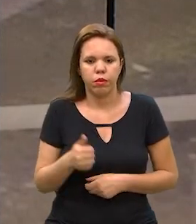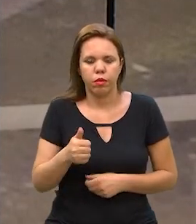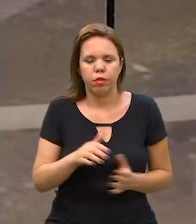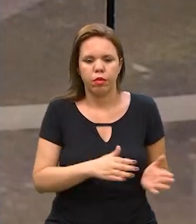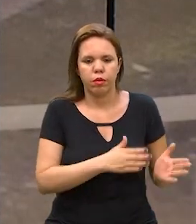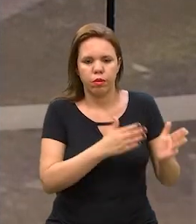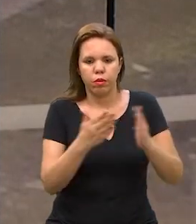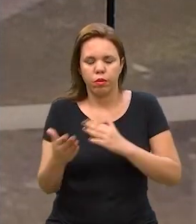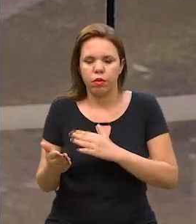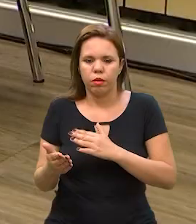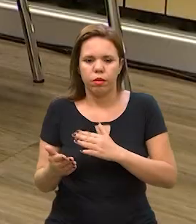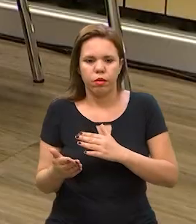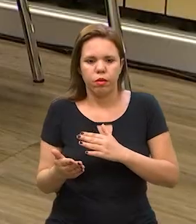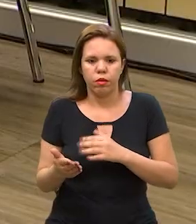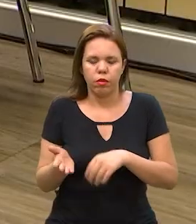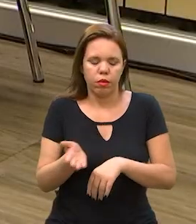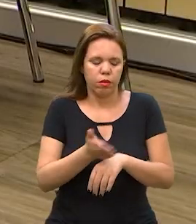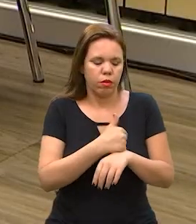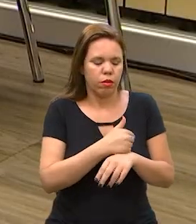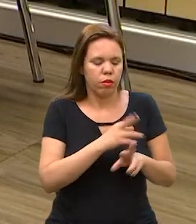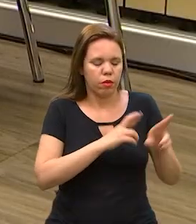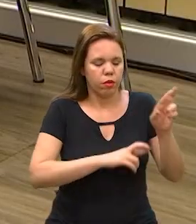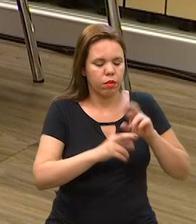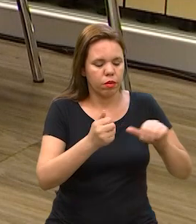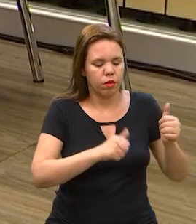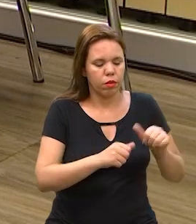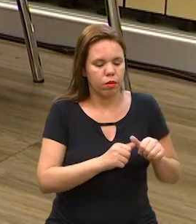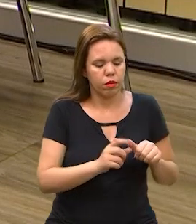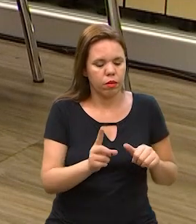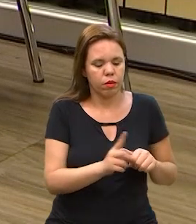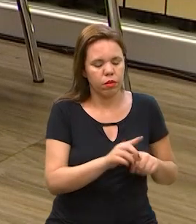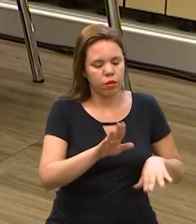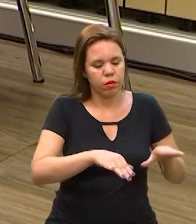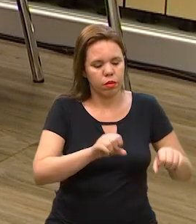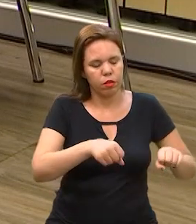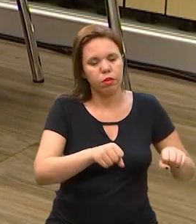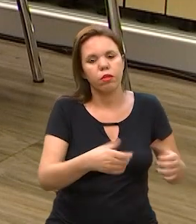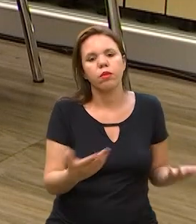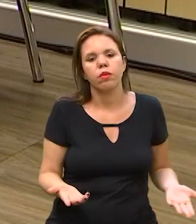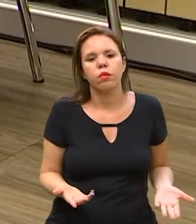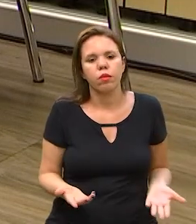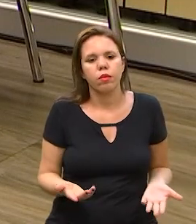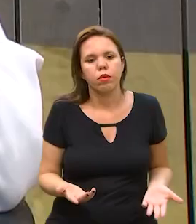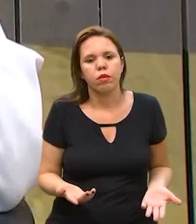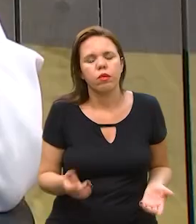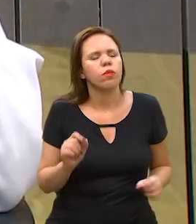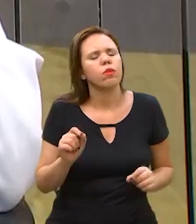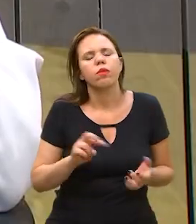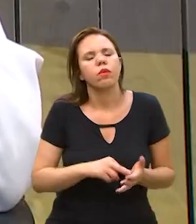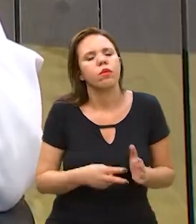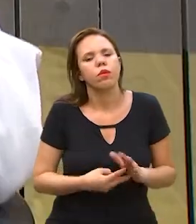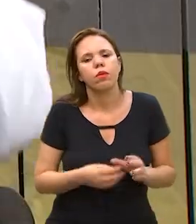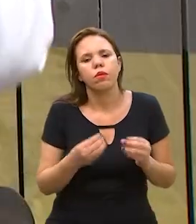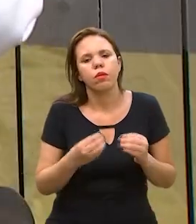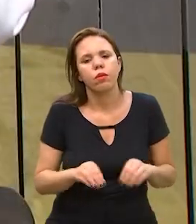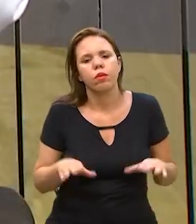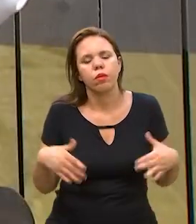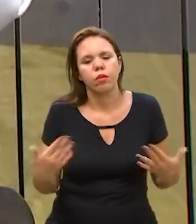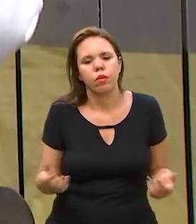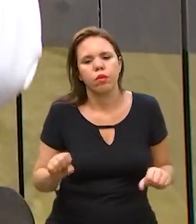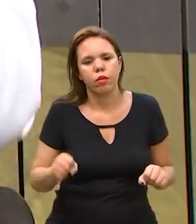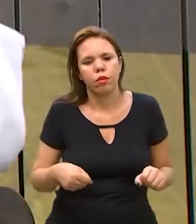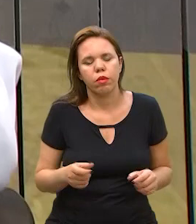etapa de um exame... Pré-analítica. Você falou, ver se o paciente andou de moto. E no que isso interfere? Qual é o exame